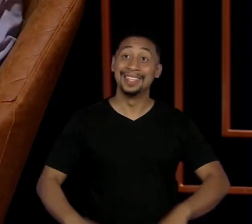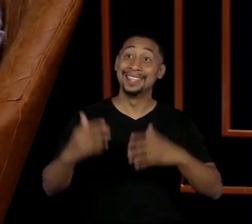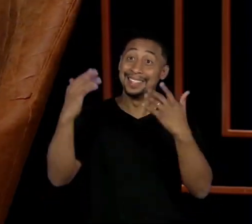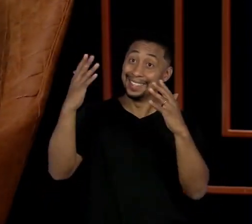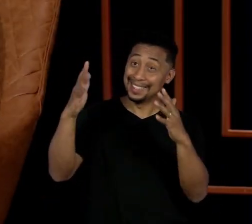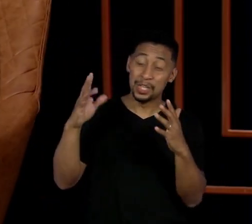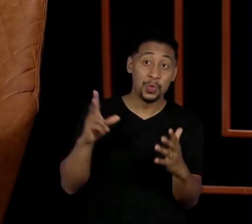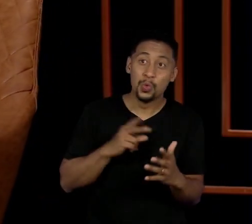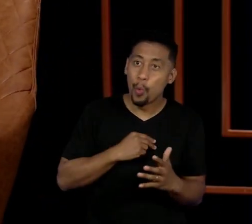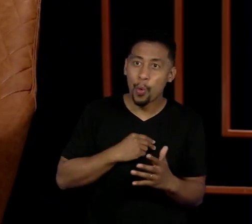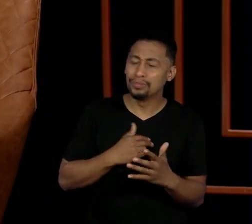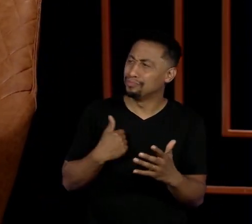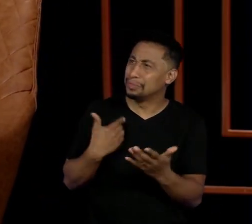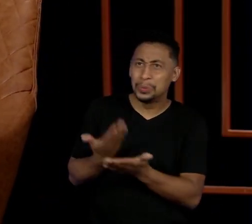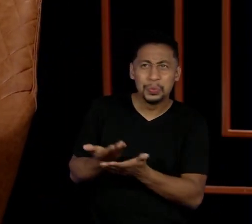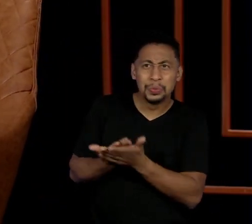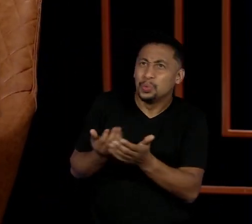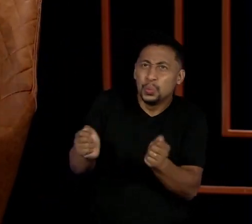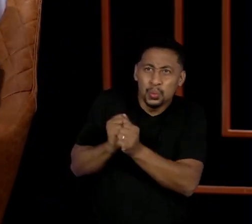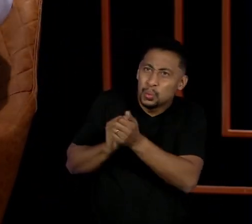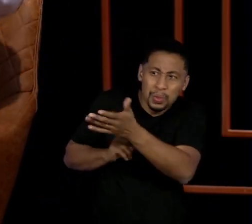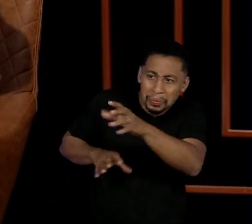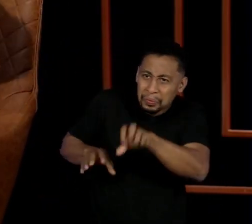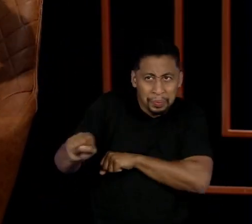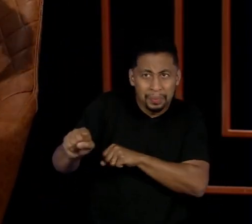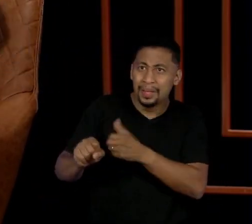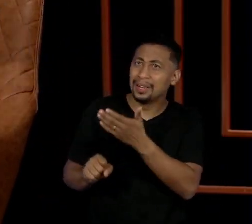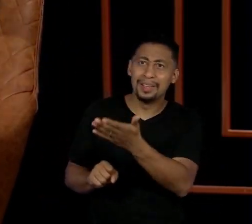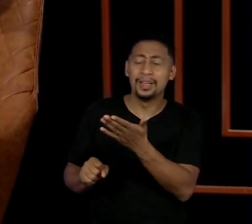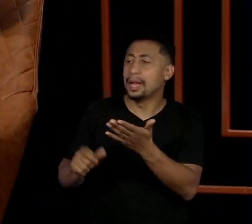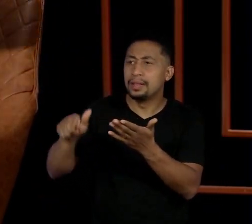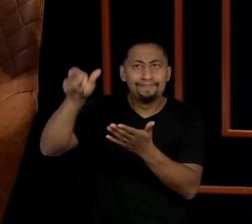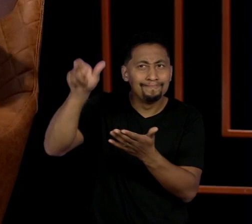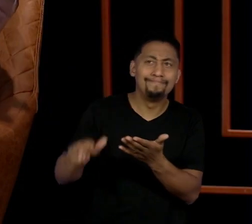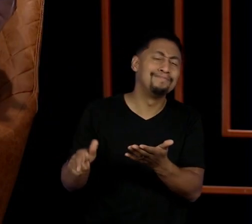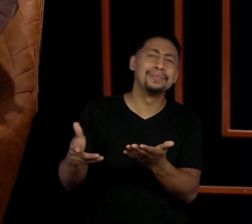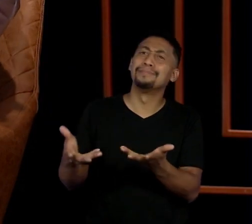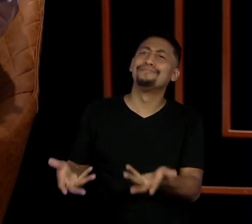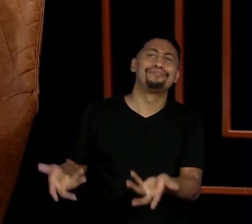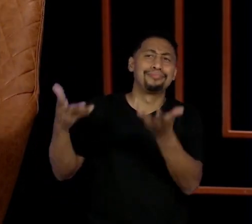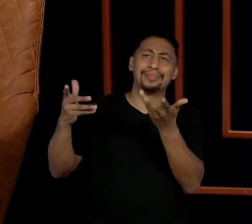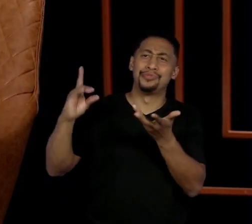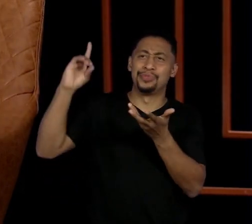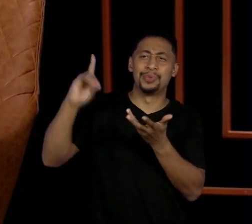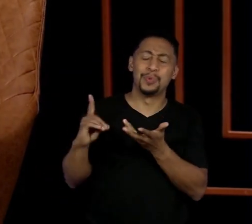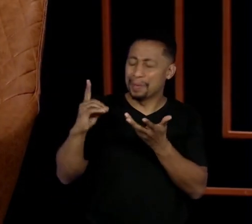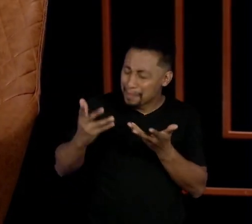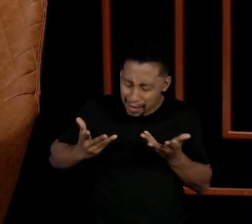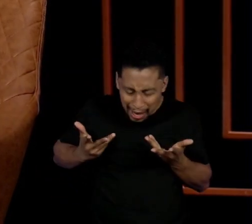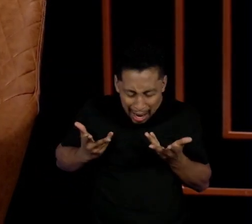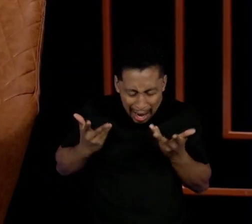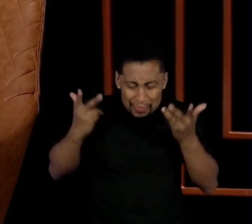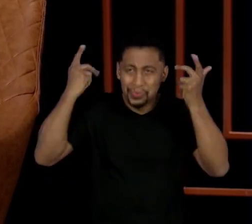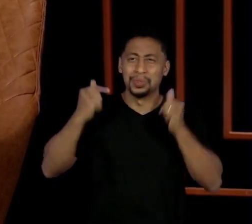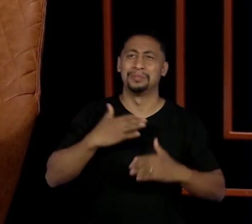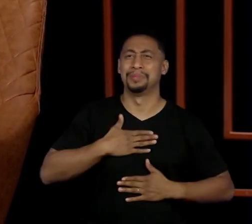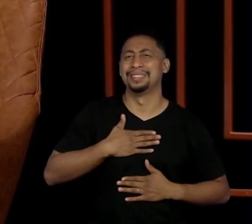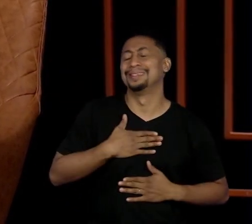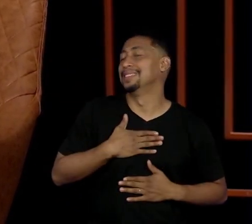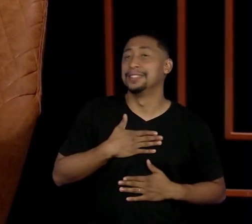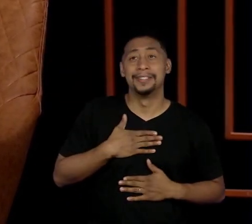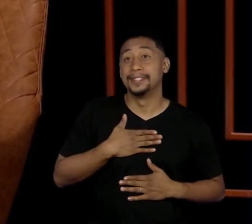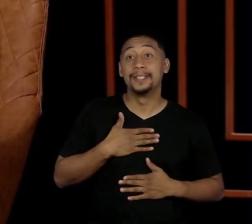Me formei com a Bia Lessa. A Bia Lessa é a maior diretora da minha vida, porque eu trabalhei 10 anos com